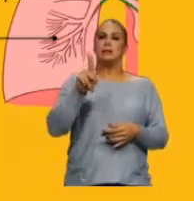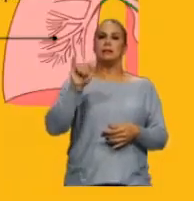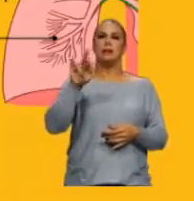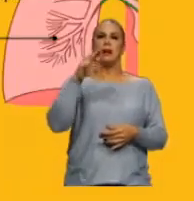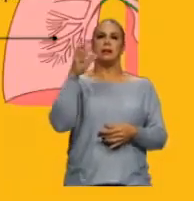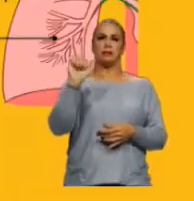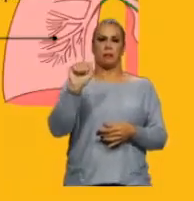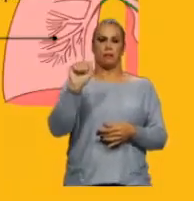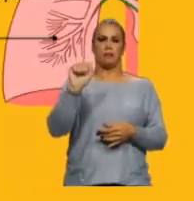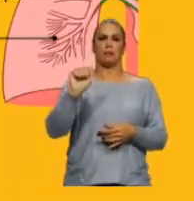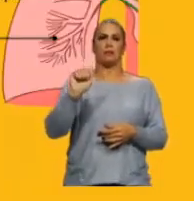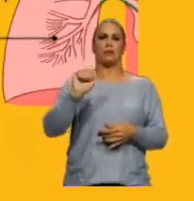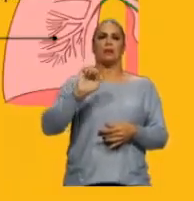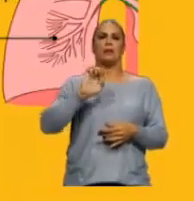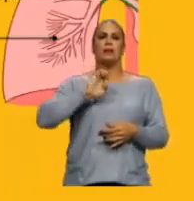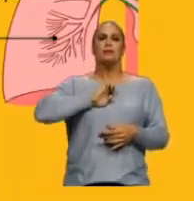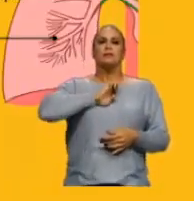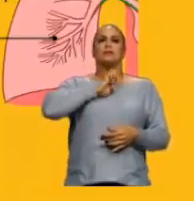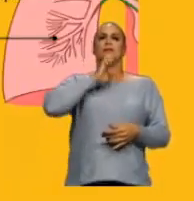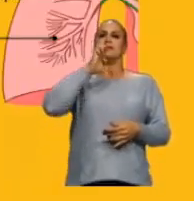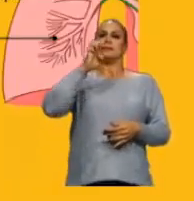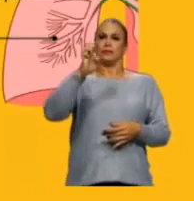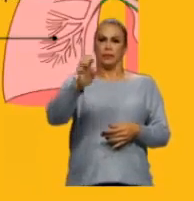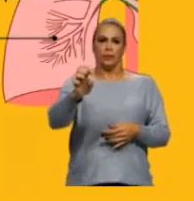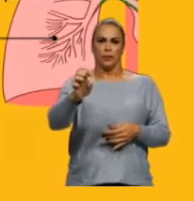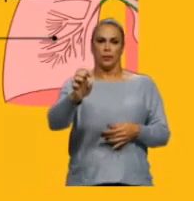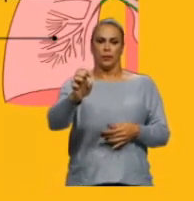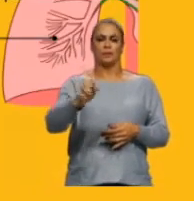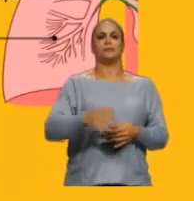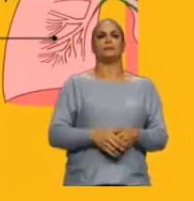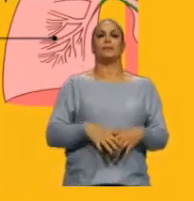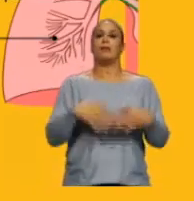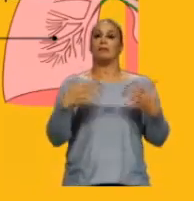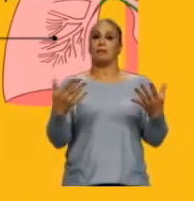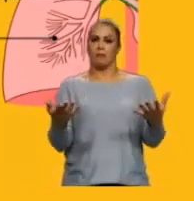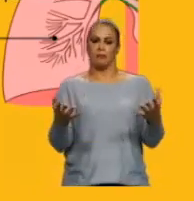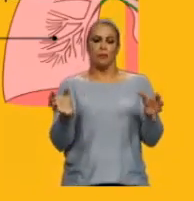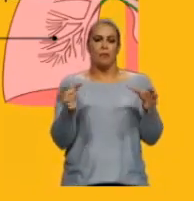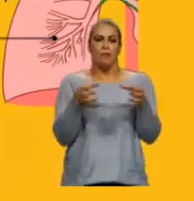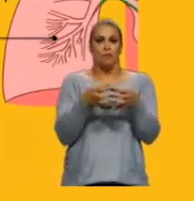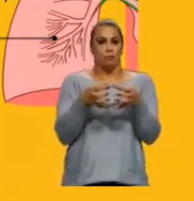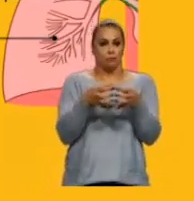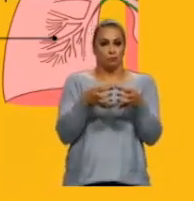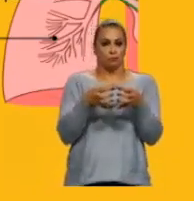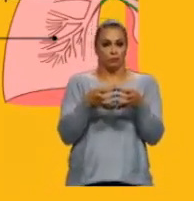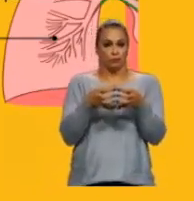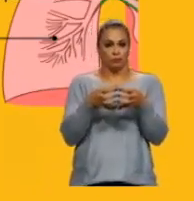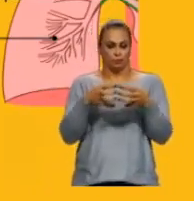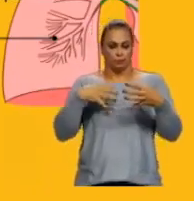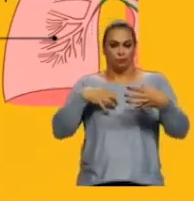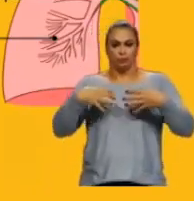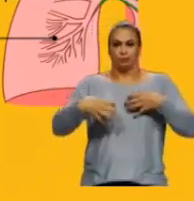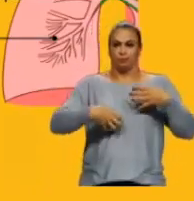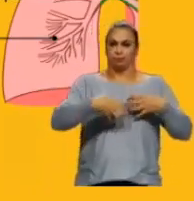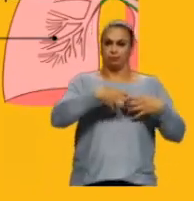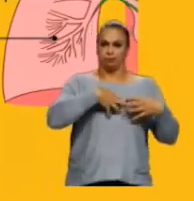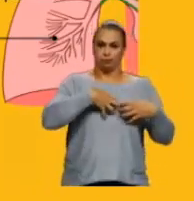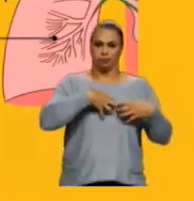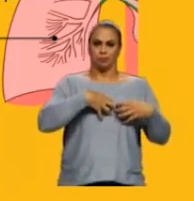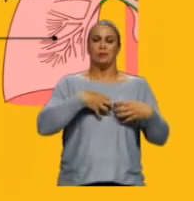sistema respiratório refere a um conjunto de órgãos que vão realizar essas trocas gasosas, que vai